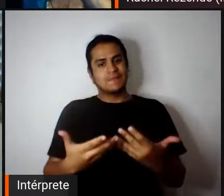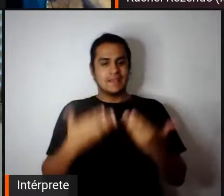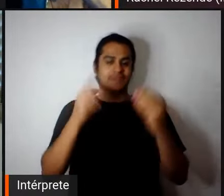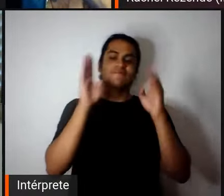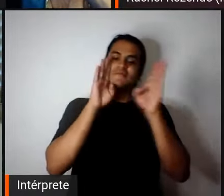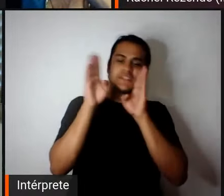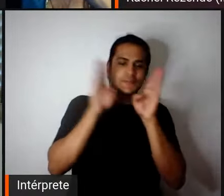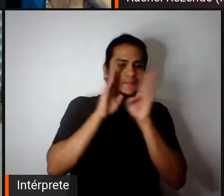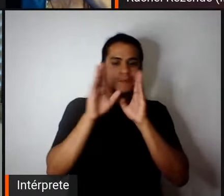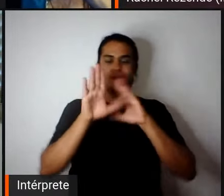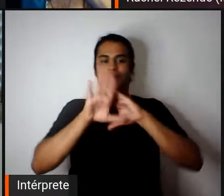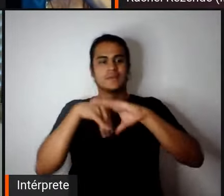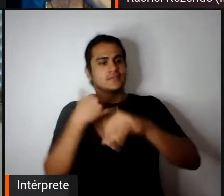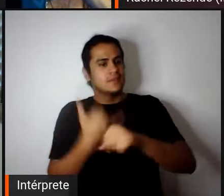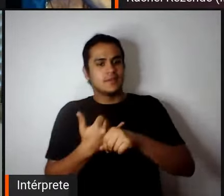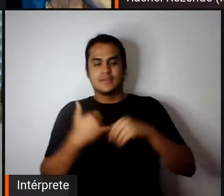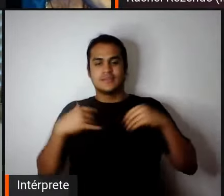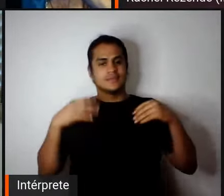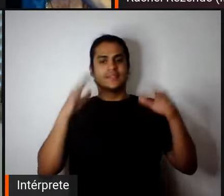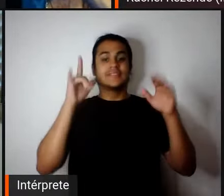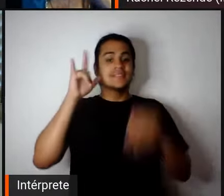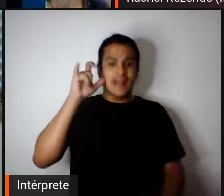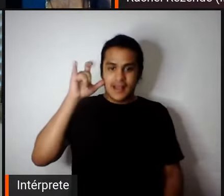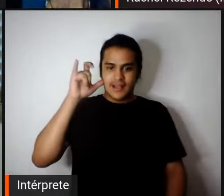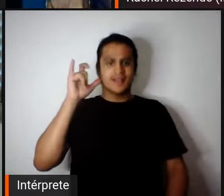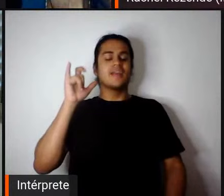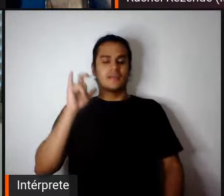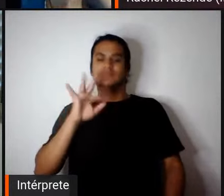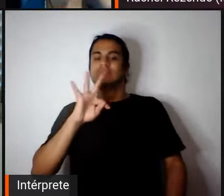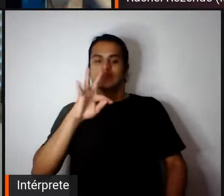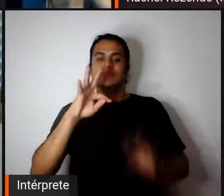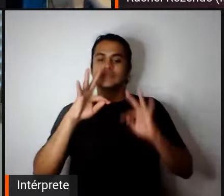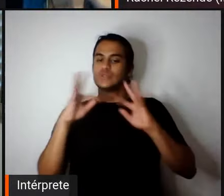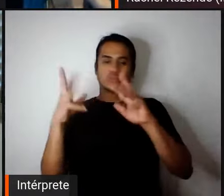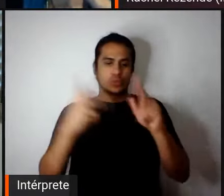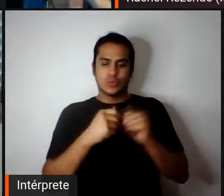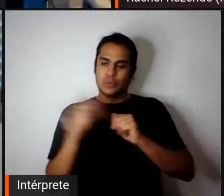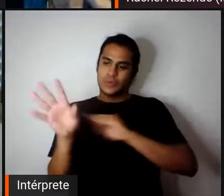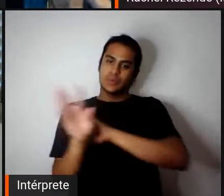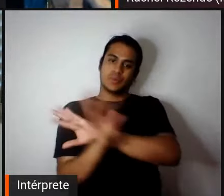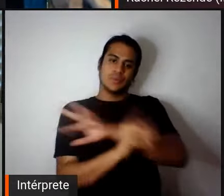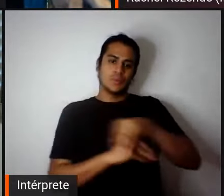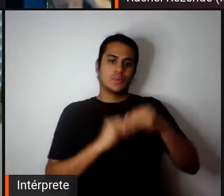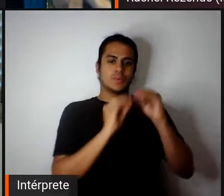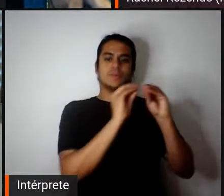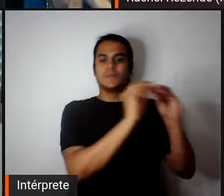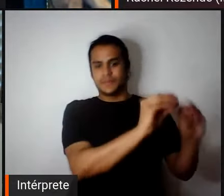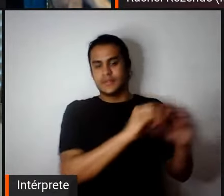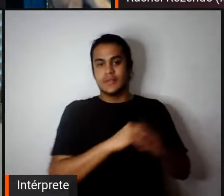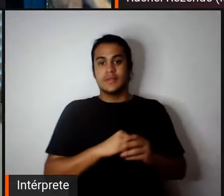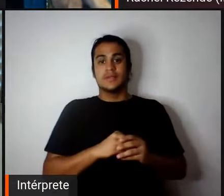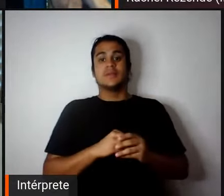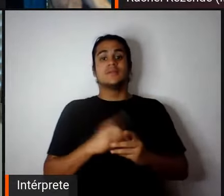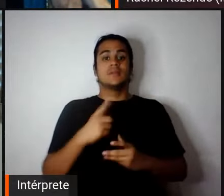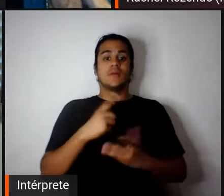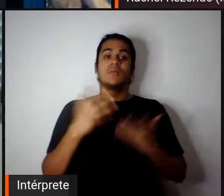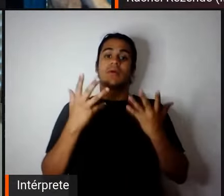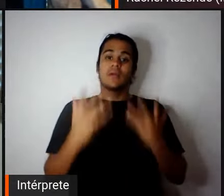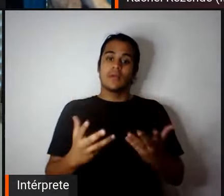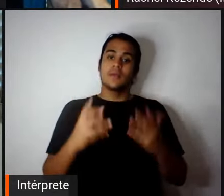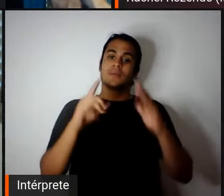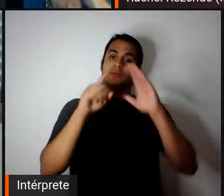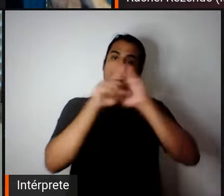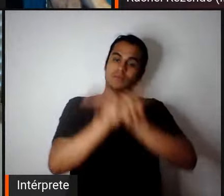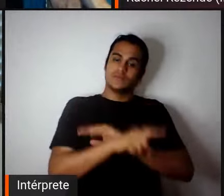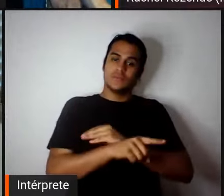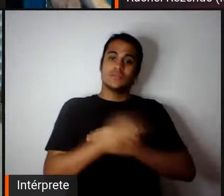no Instagram, em todas as redes do MS, a gente passa para você depois. E eu vou te passar algumas perguntas, eu só te pediria, Maureen, se você puder